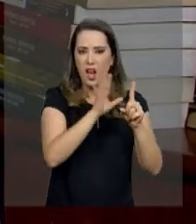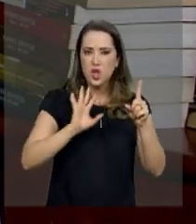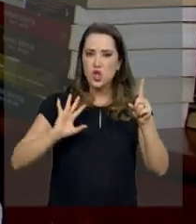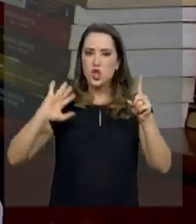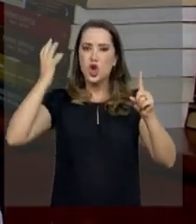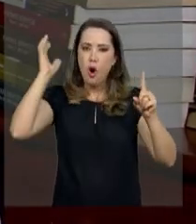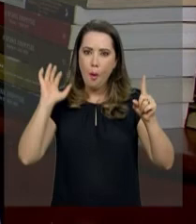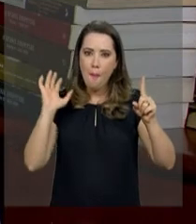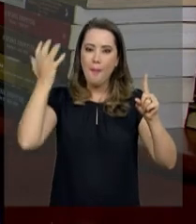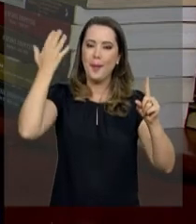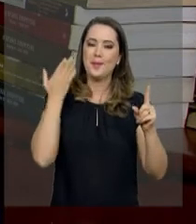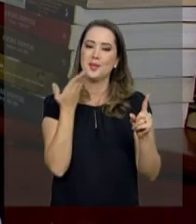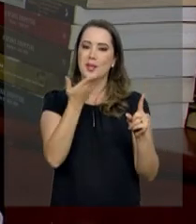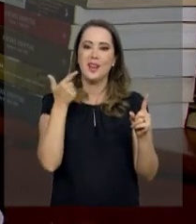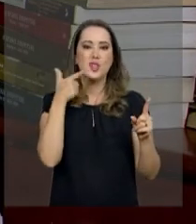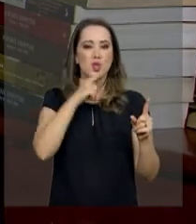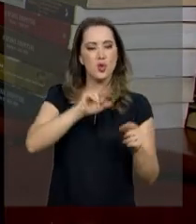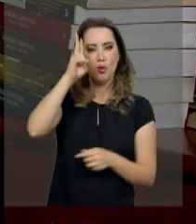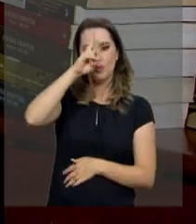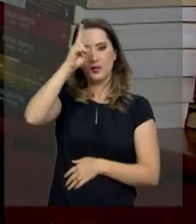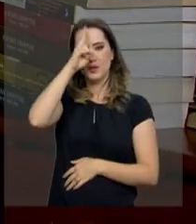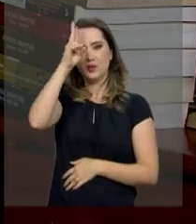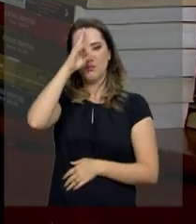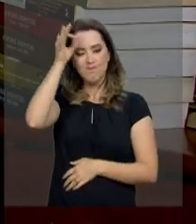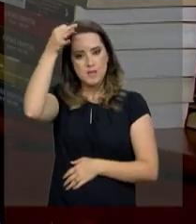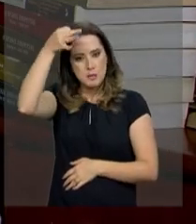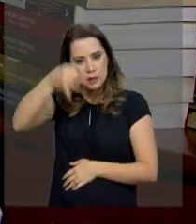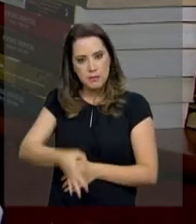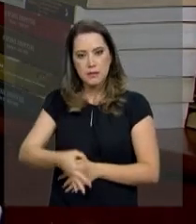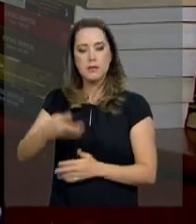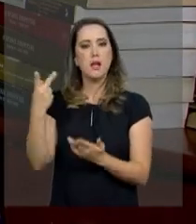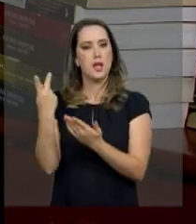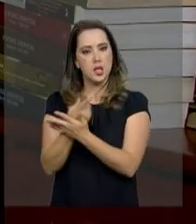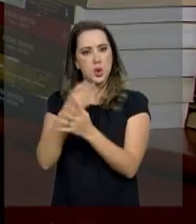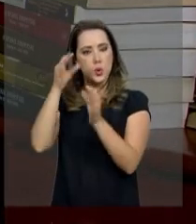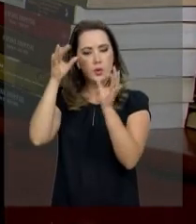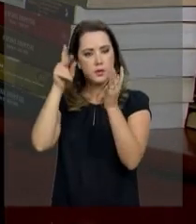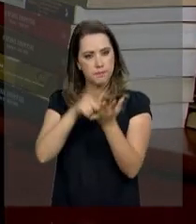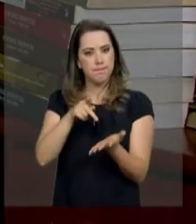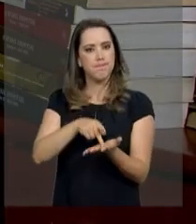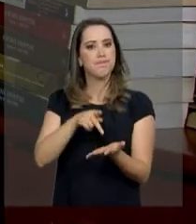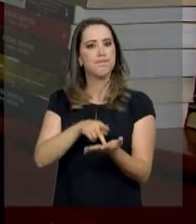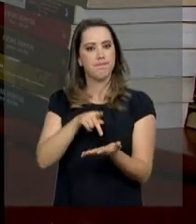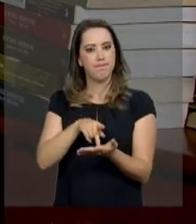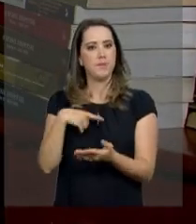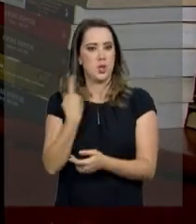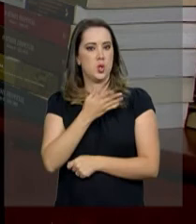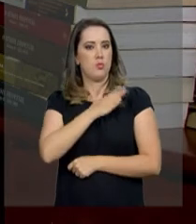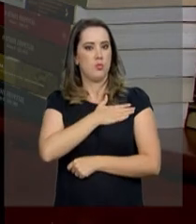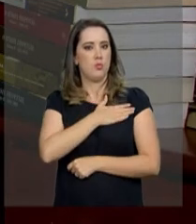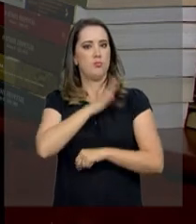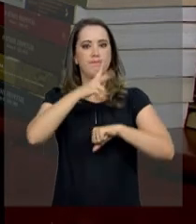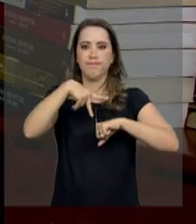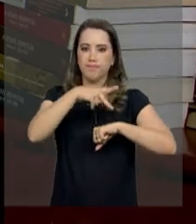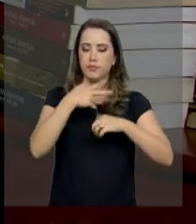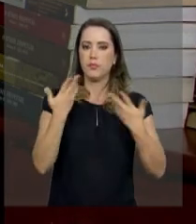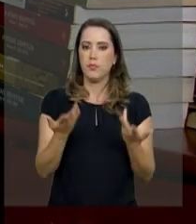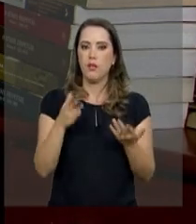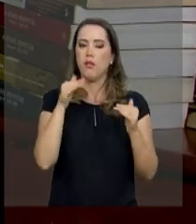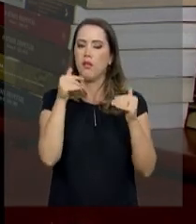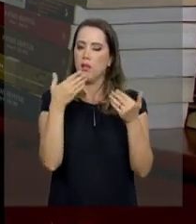realimentada uma memória oficial em memória nacional desse ato